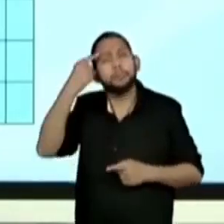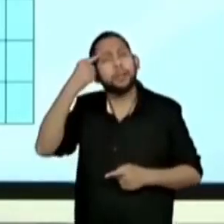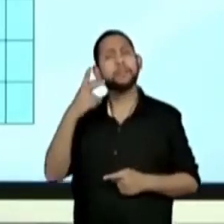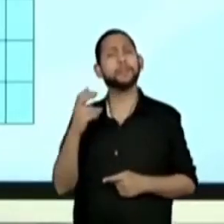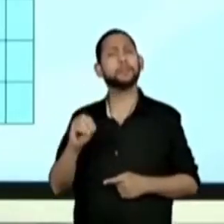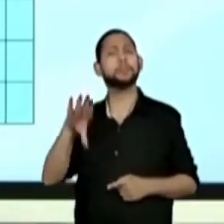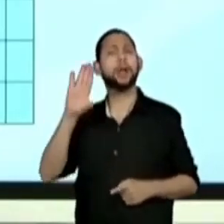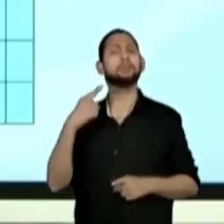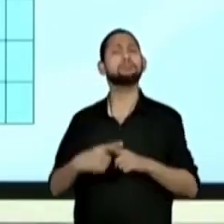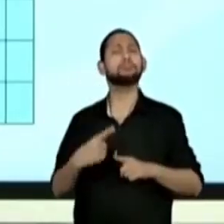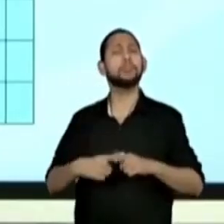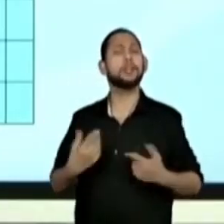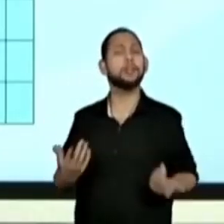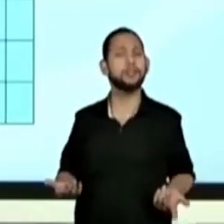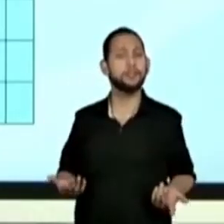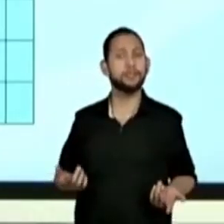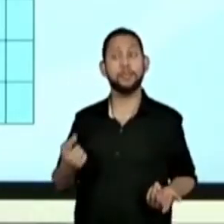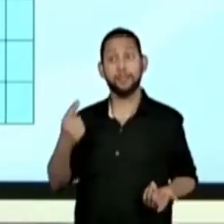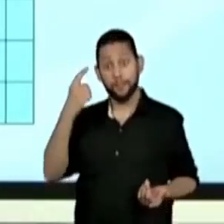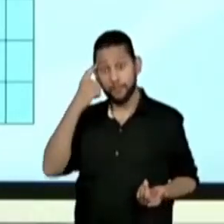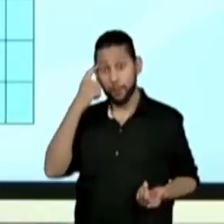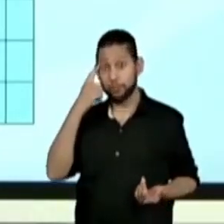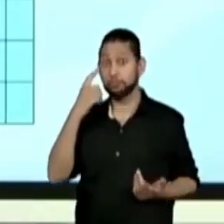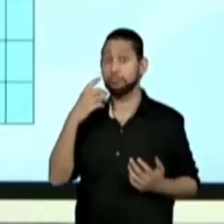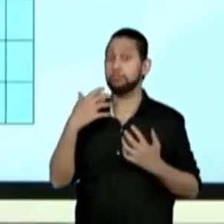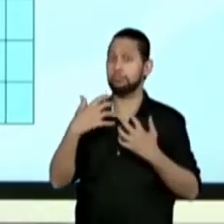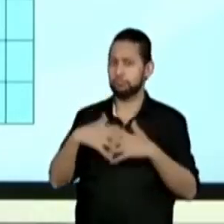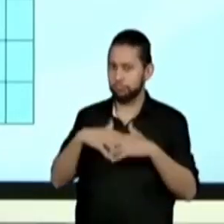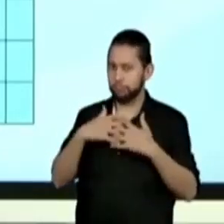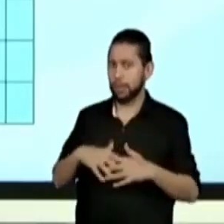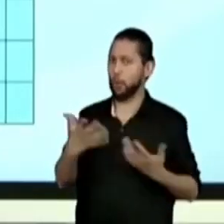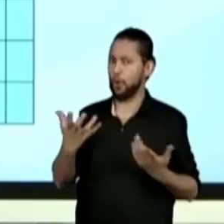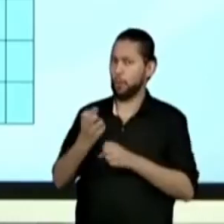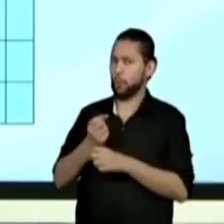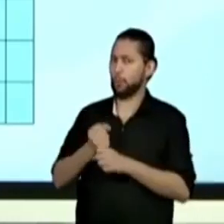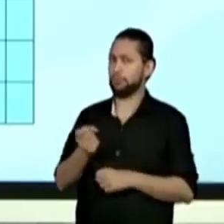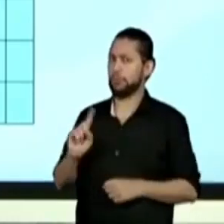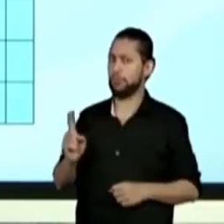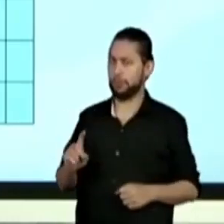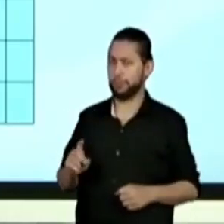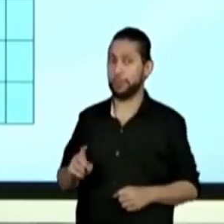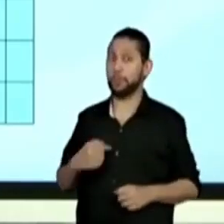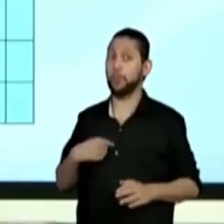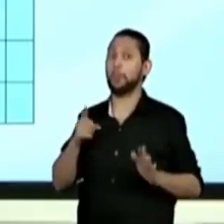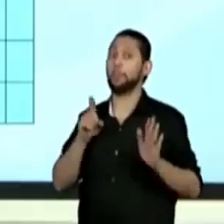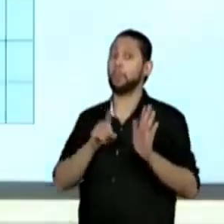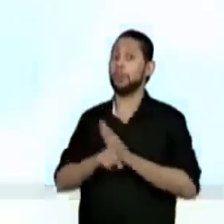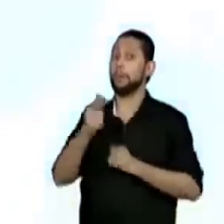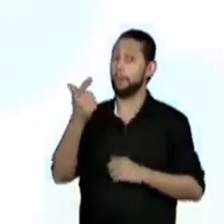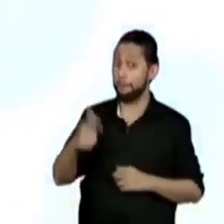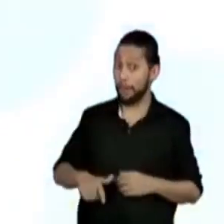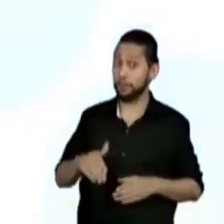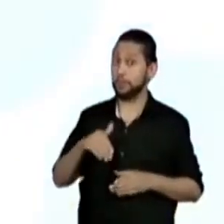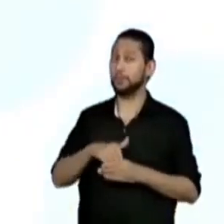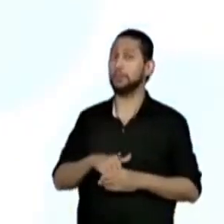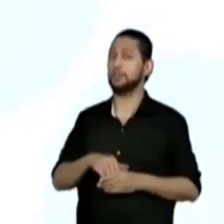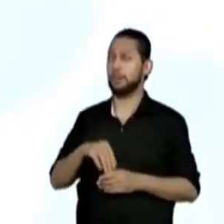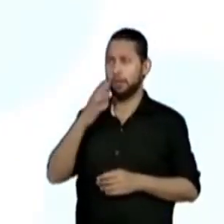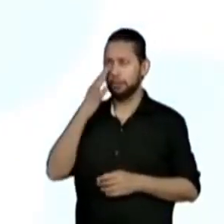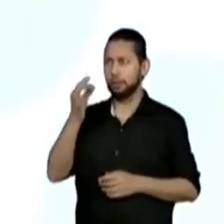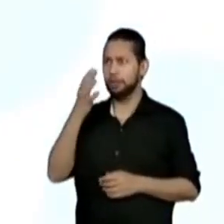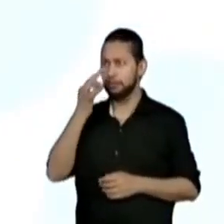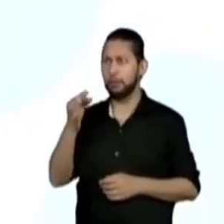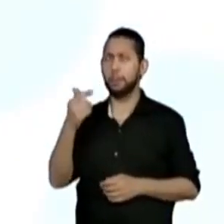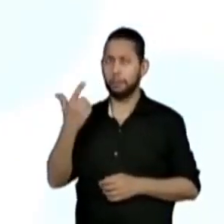certo tá só vamos estimar por enquanto tem mais uma votação ó fiquem espertos aí no chat